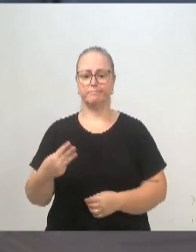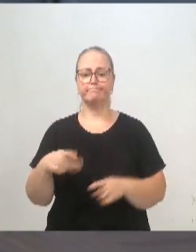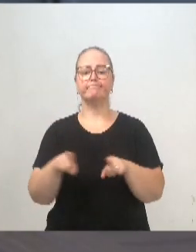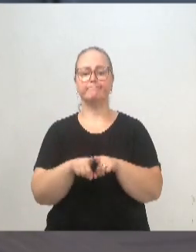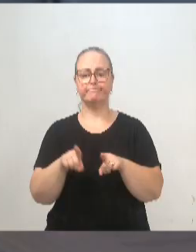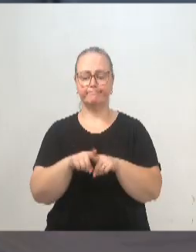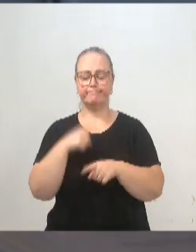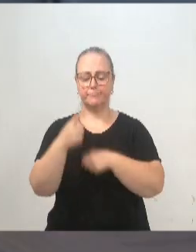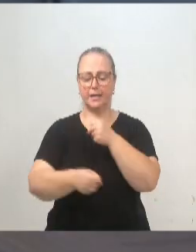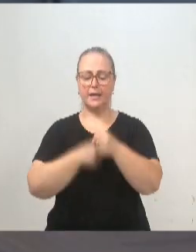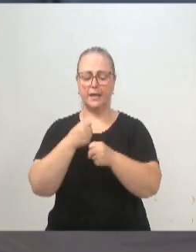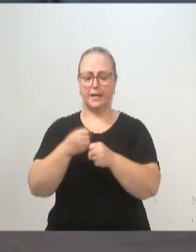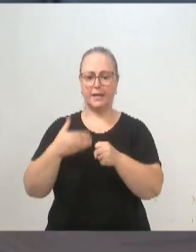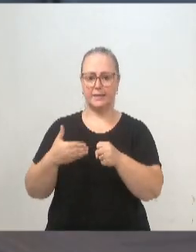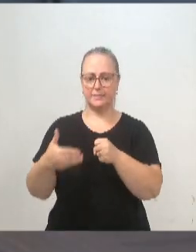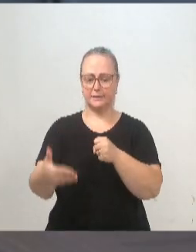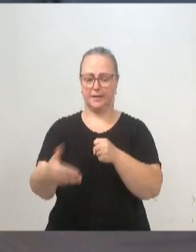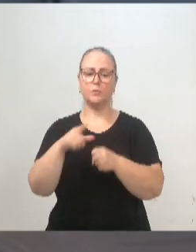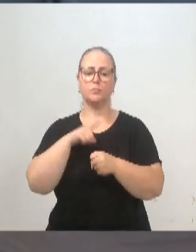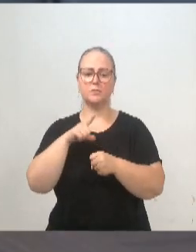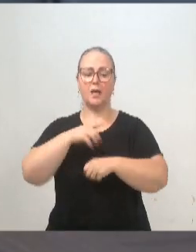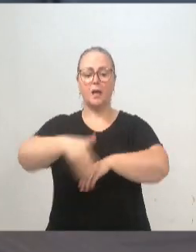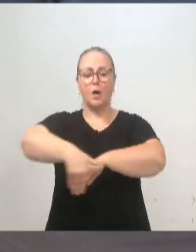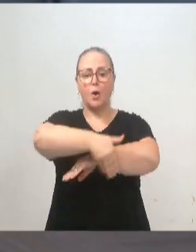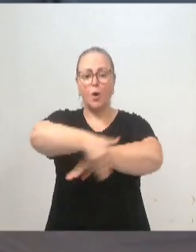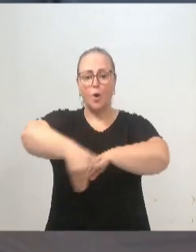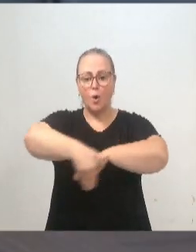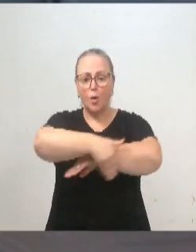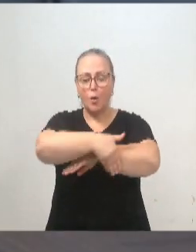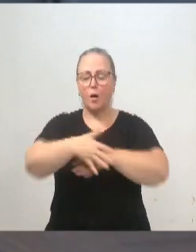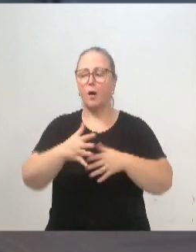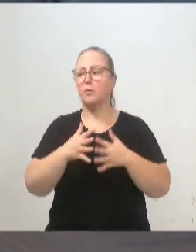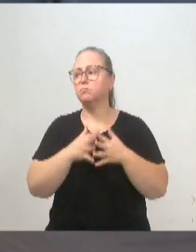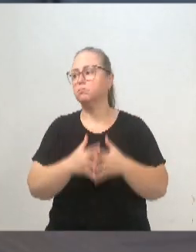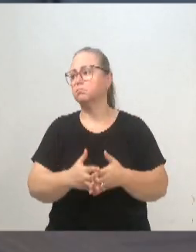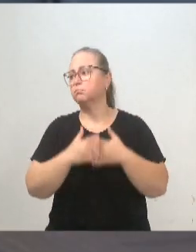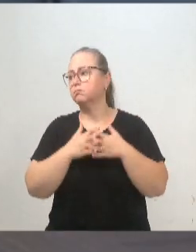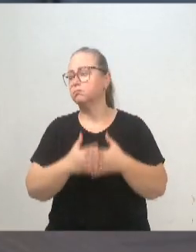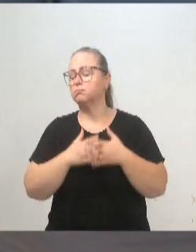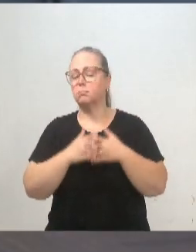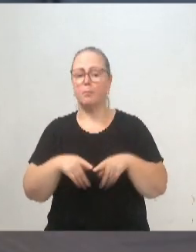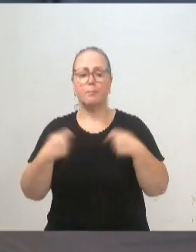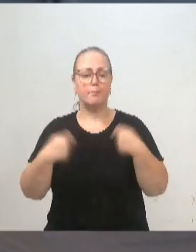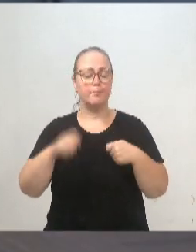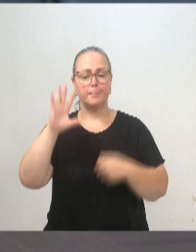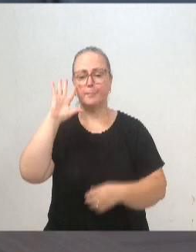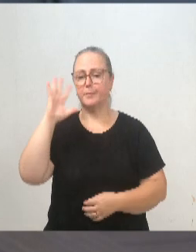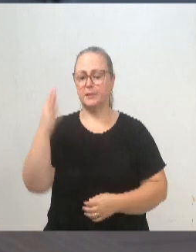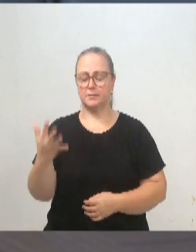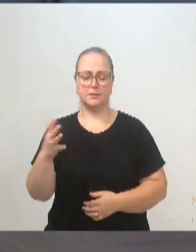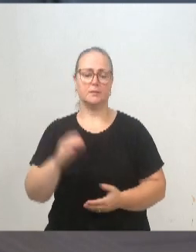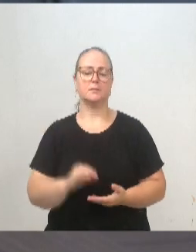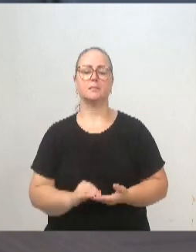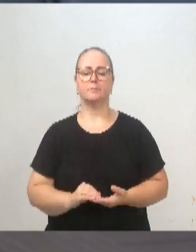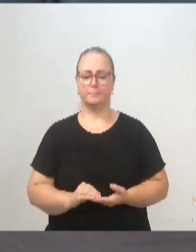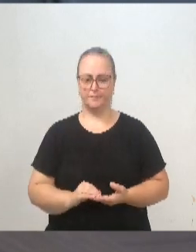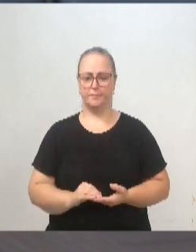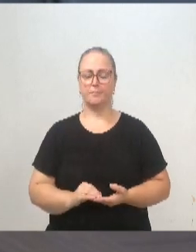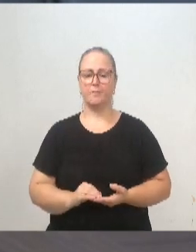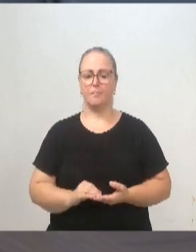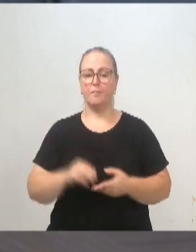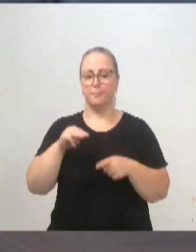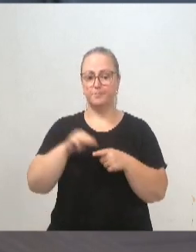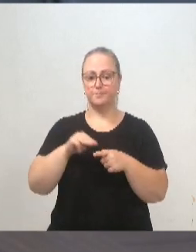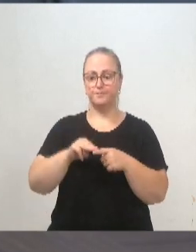ano, né? Por exemplo, a FIDESDEC, que nós estamos lá com uma situação complexa para ser resolvida, né? E que a agilidade que o